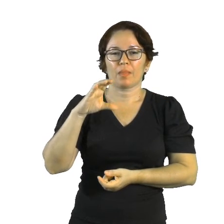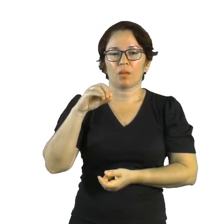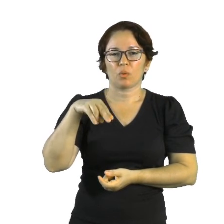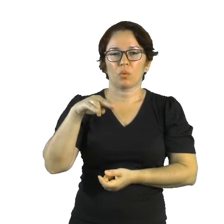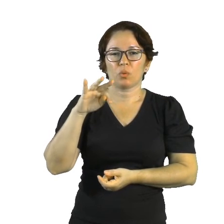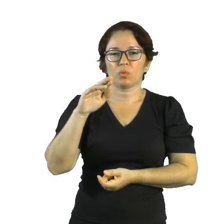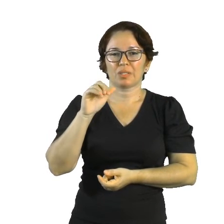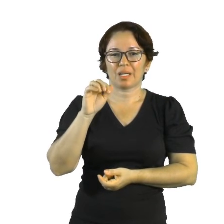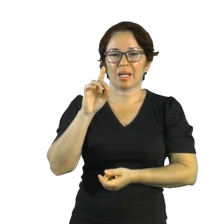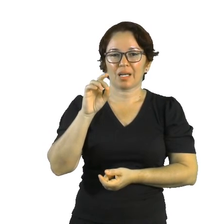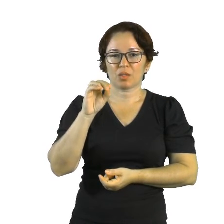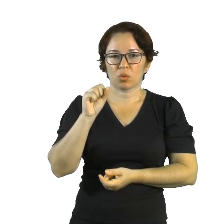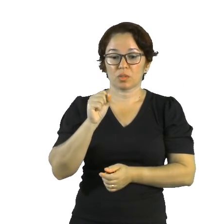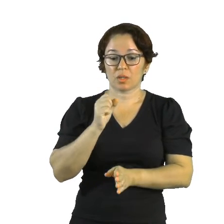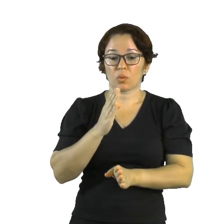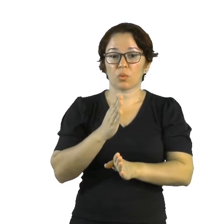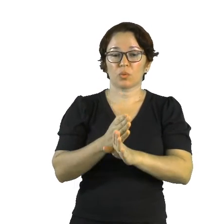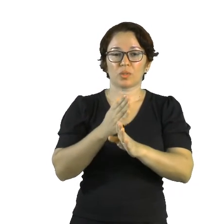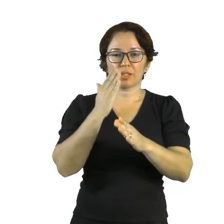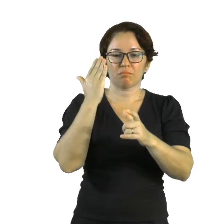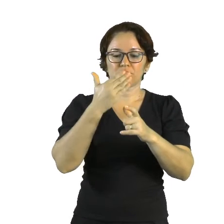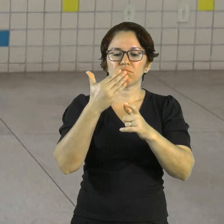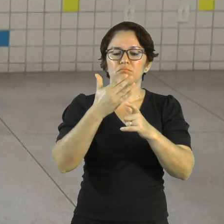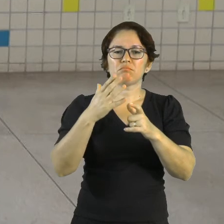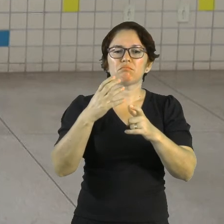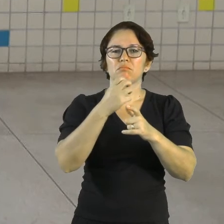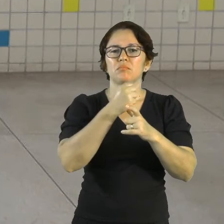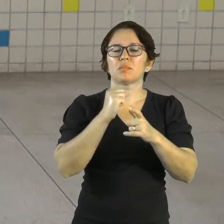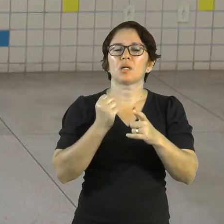Encontrados. Vamos descobrir primeiro quantas sílabas.